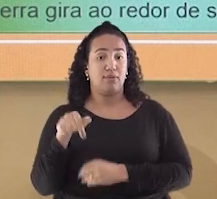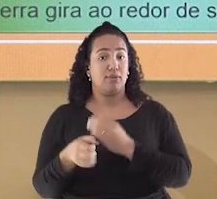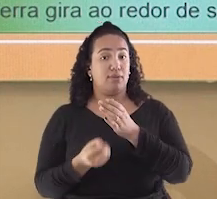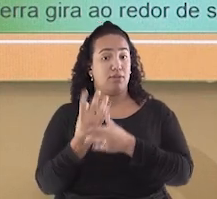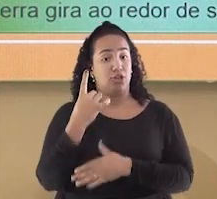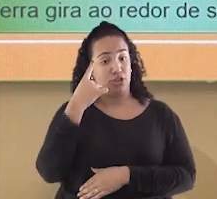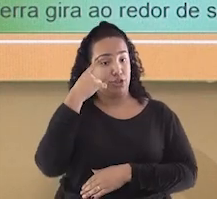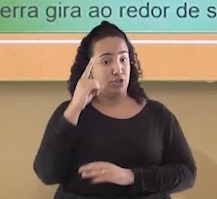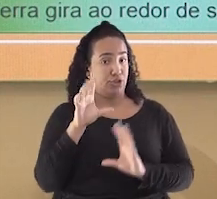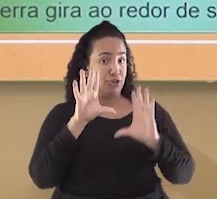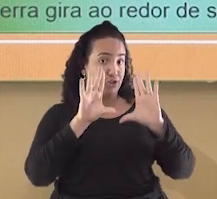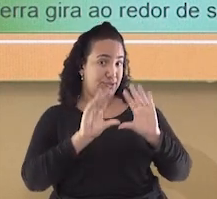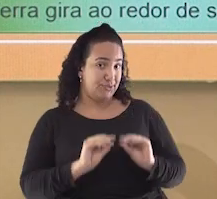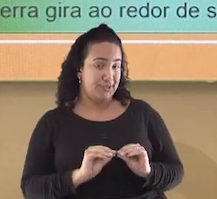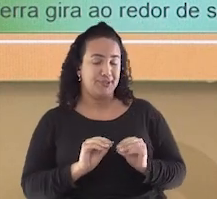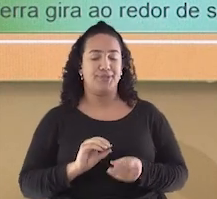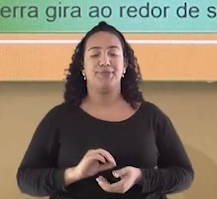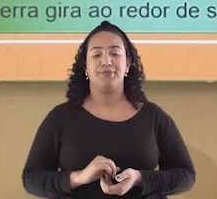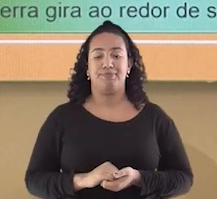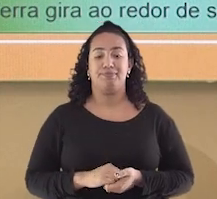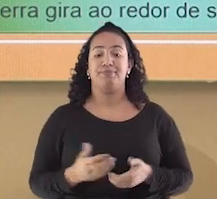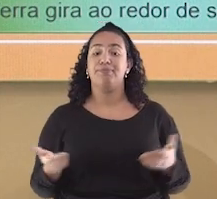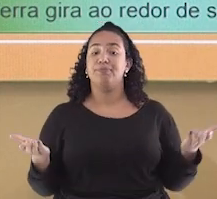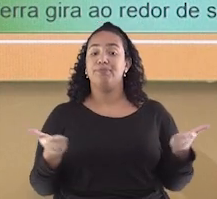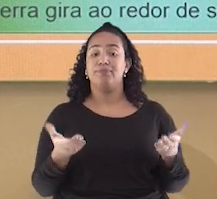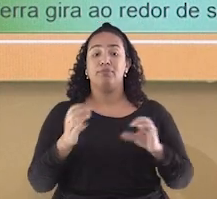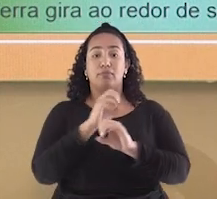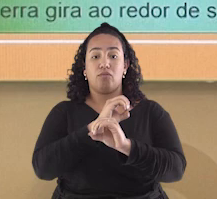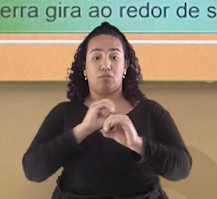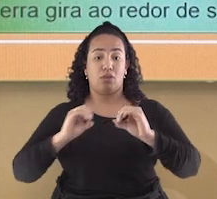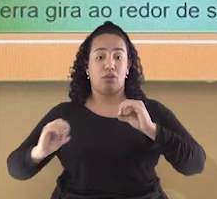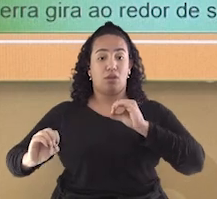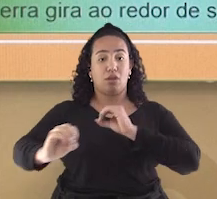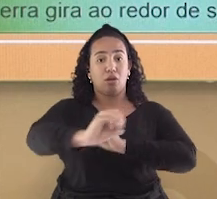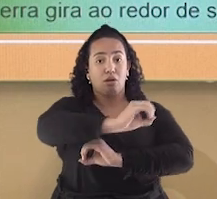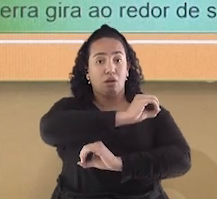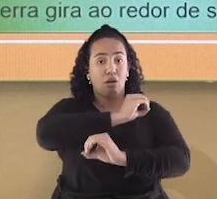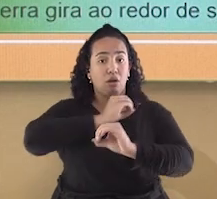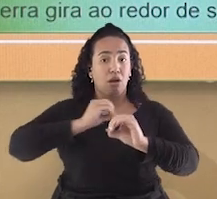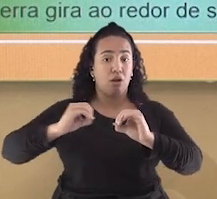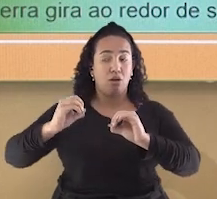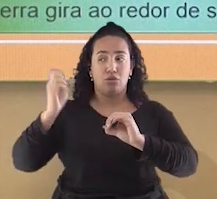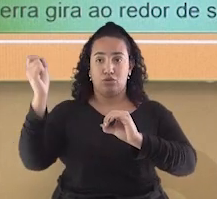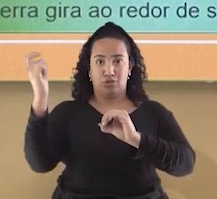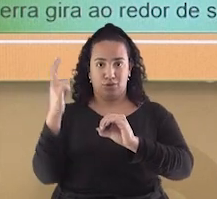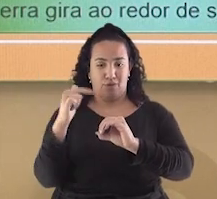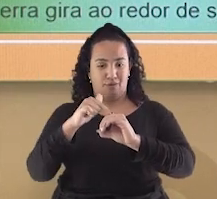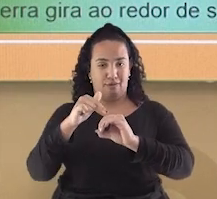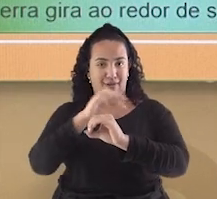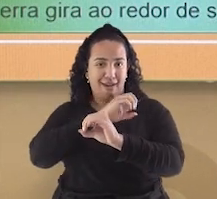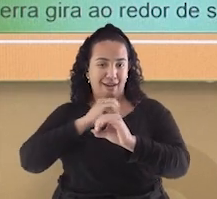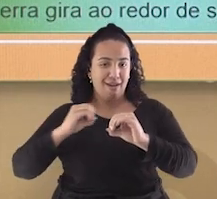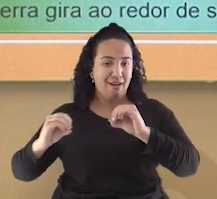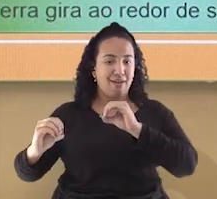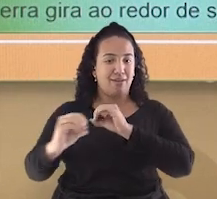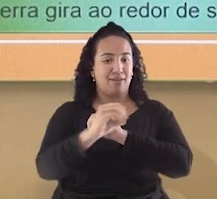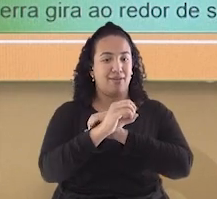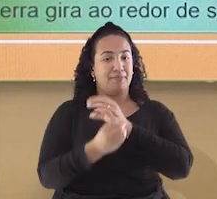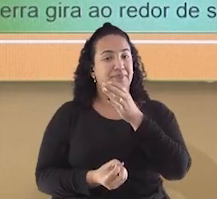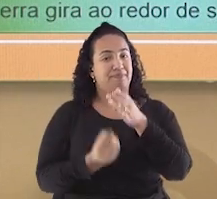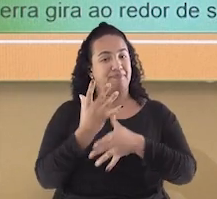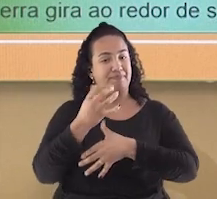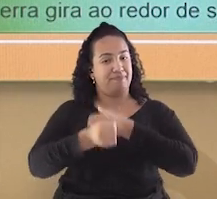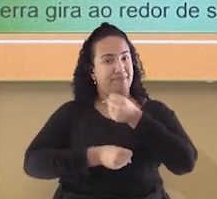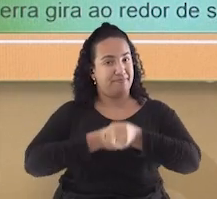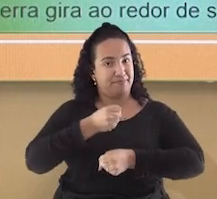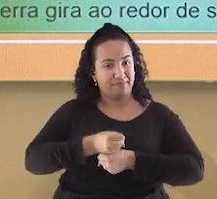eixo, causando os dias e as noites, como na primeira figura. Já na translação, a Terra gira ao redor do Sol, causando a passagem